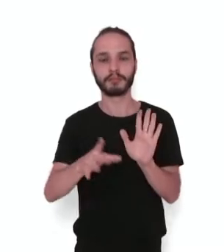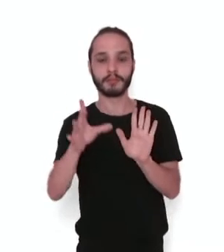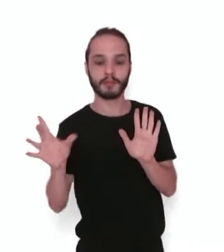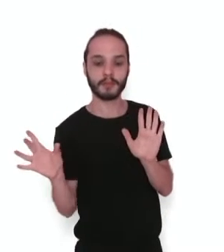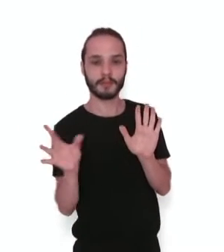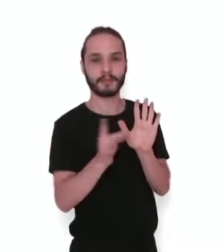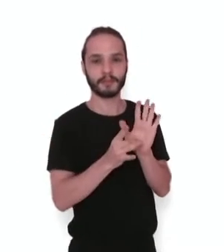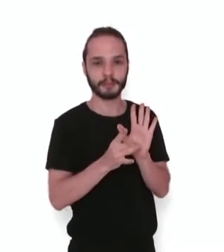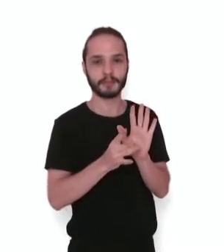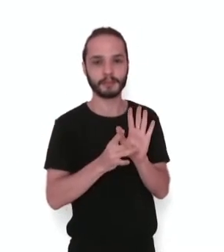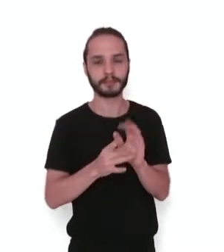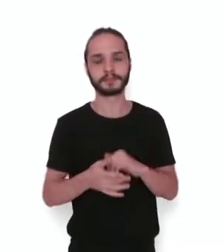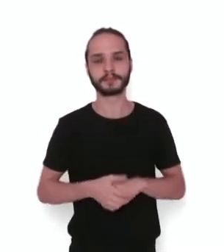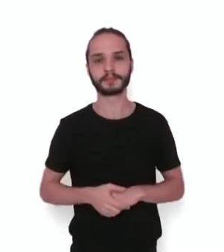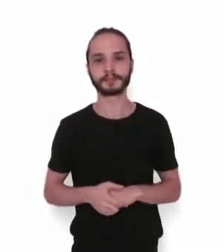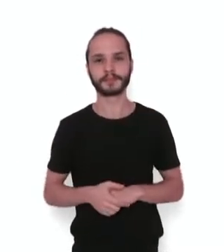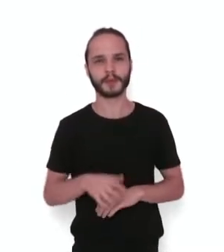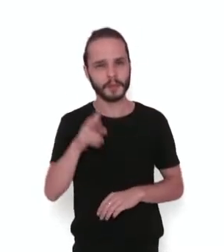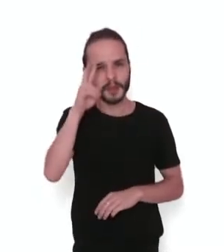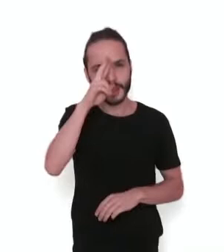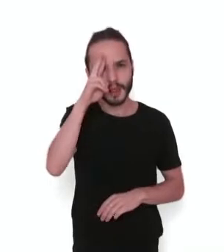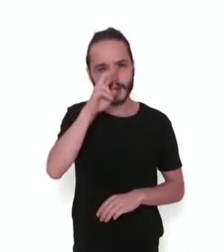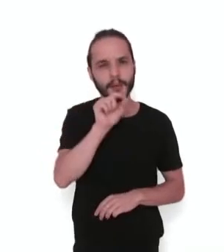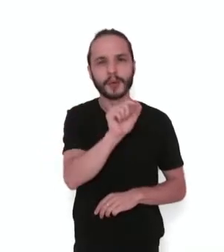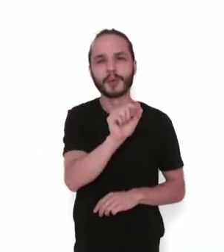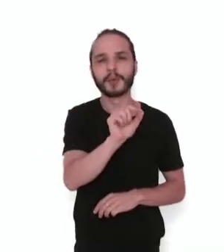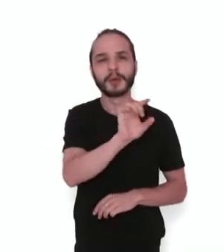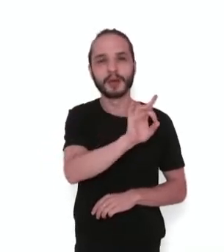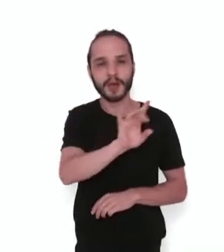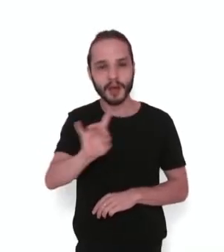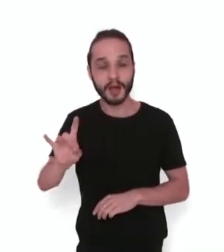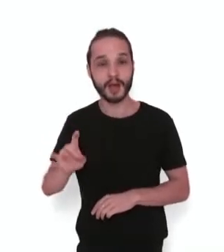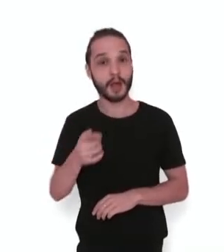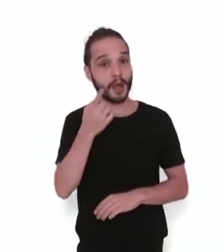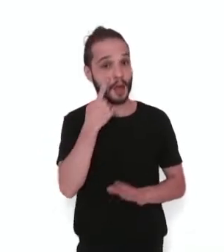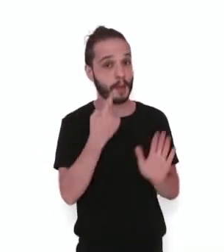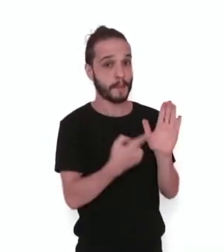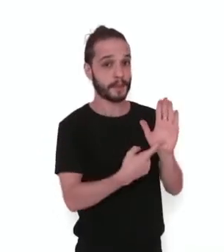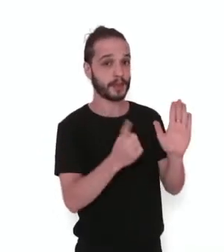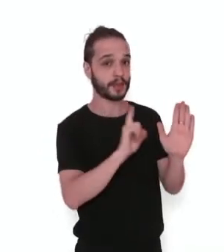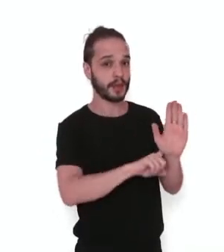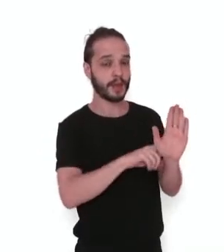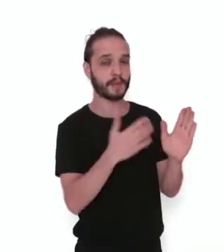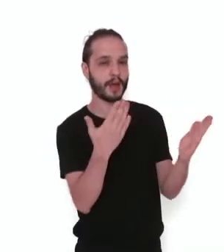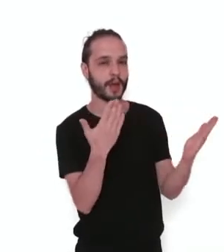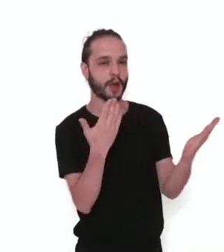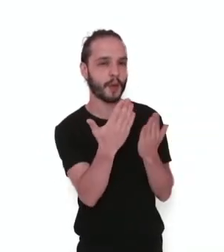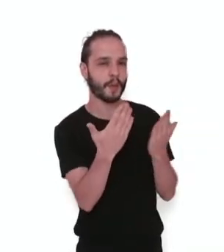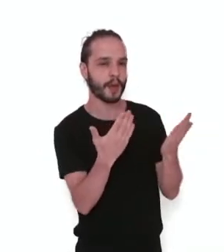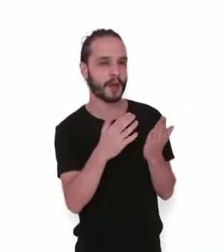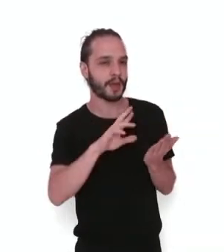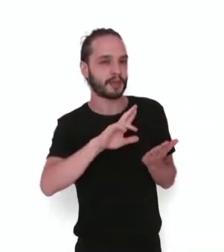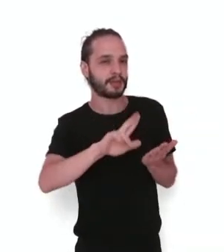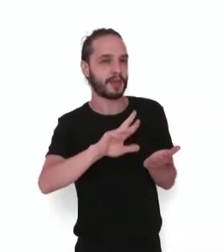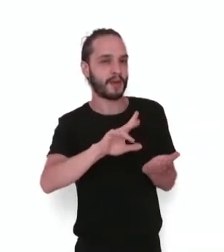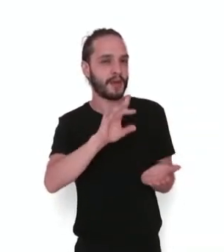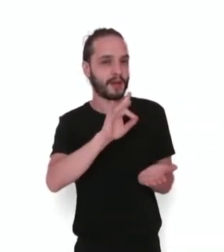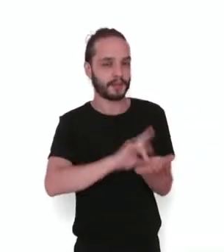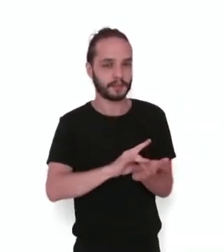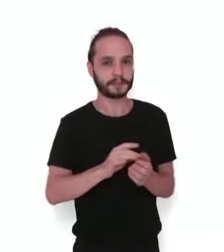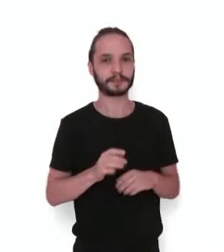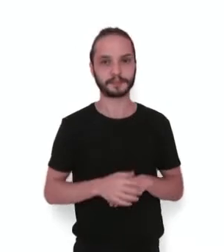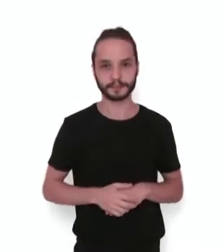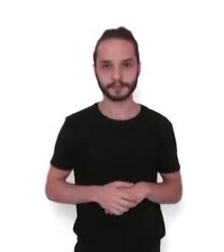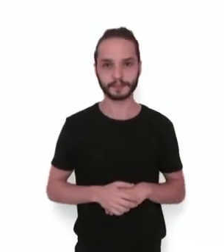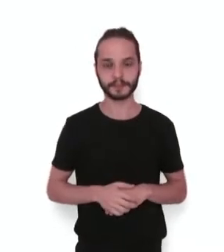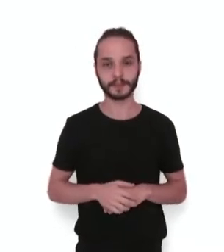metonímia. Vamos lembrar um pouquinho o que é a metáfora. Uma comparação subentendida. Na